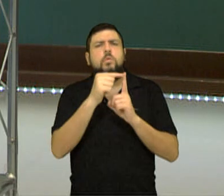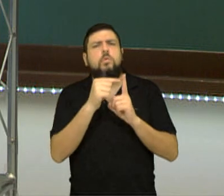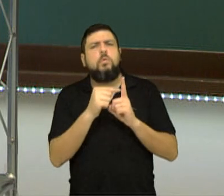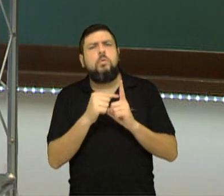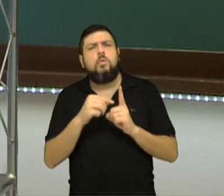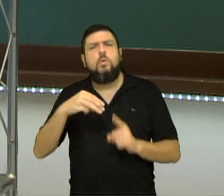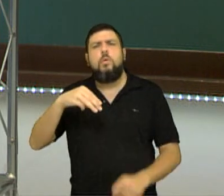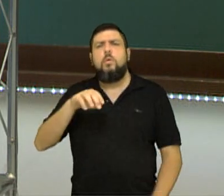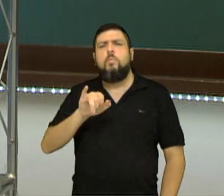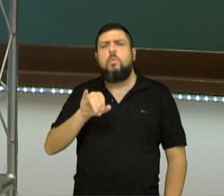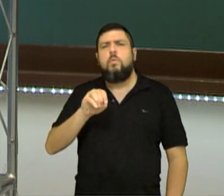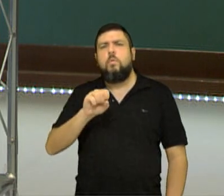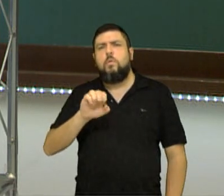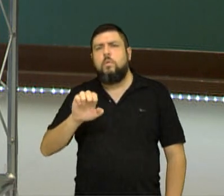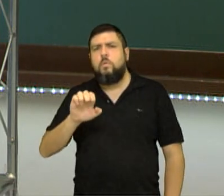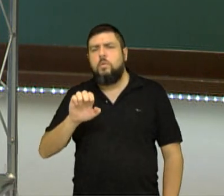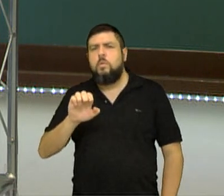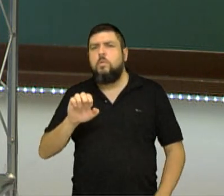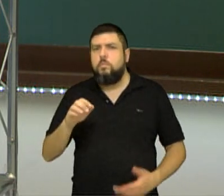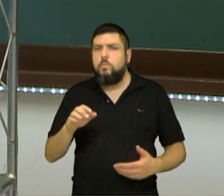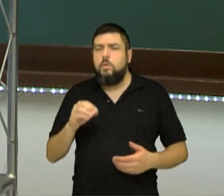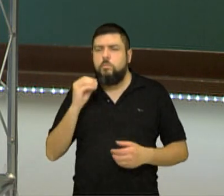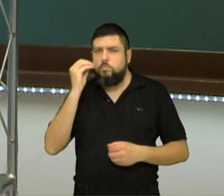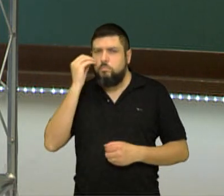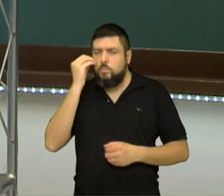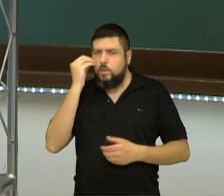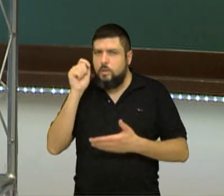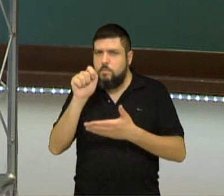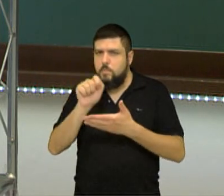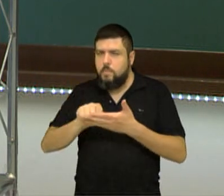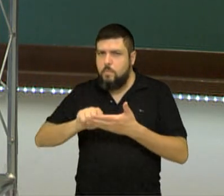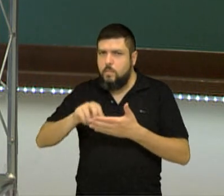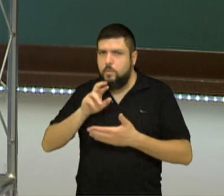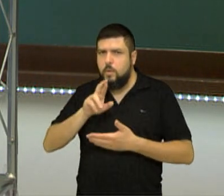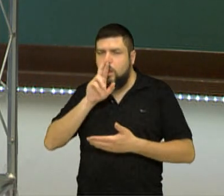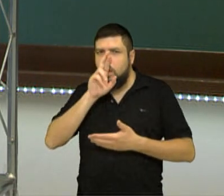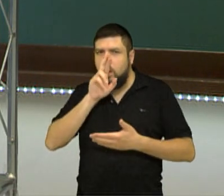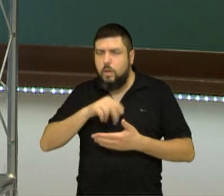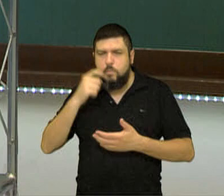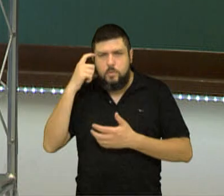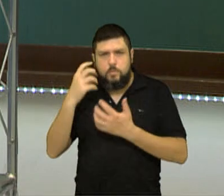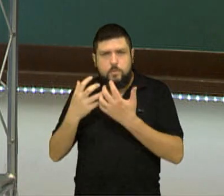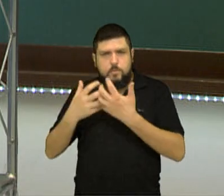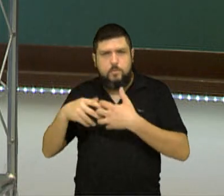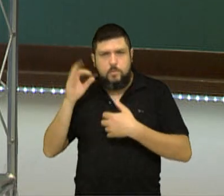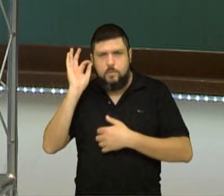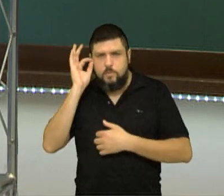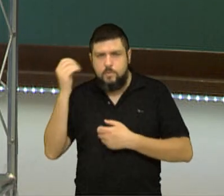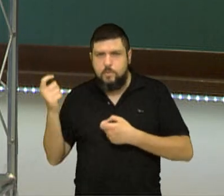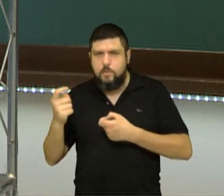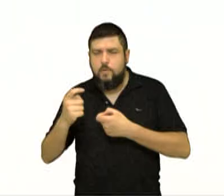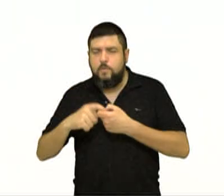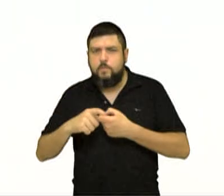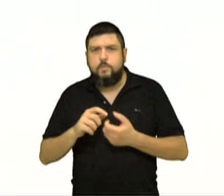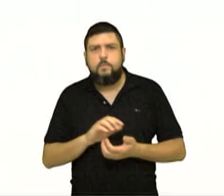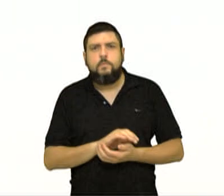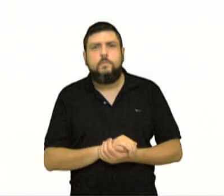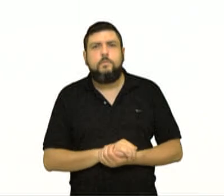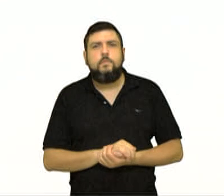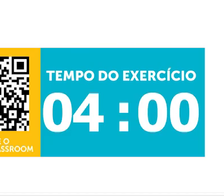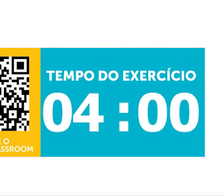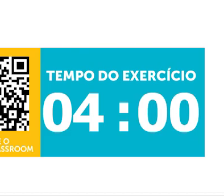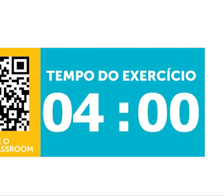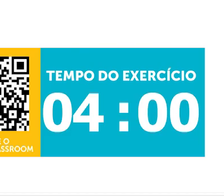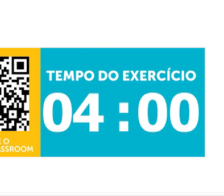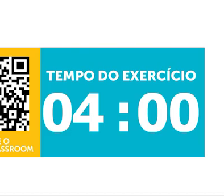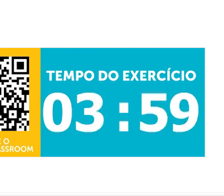acontece nesse ciclo de vida aqui, ok? Vou dar aquele tempinho para vocês pensarem um pouquinho, raciocinarem ali e já voltamos para ver o que você escreveu, ok?